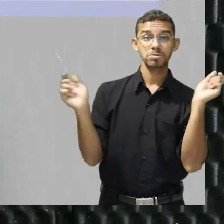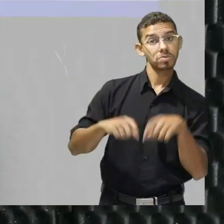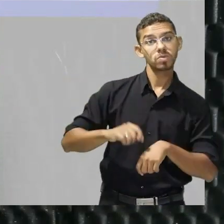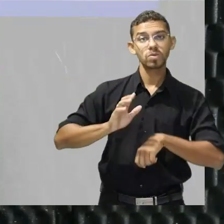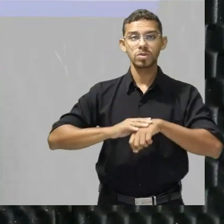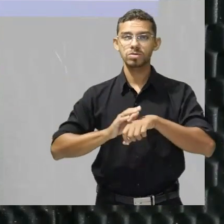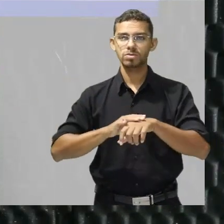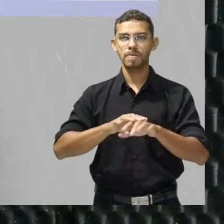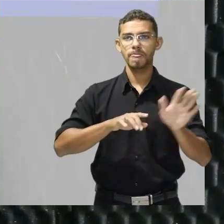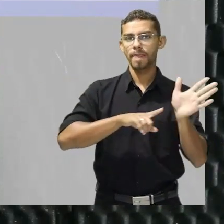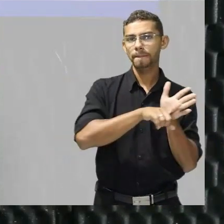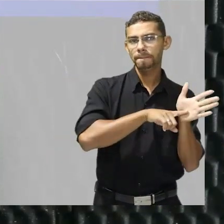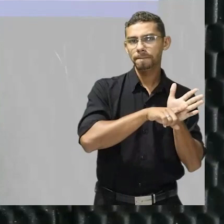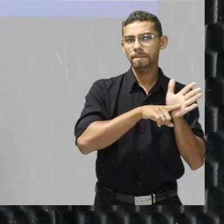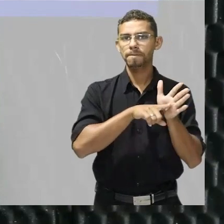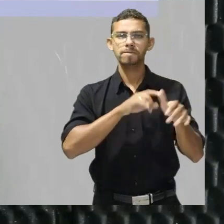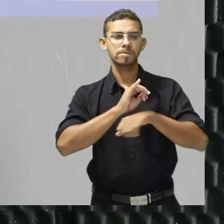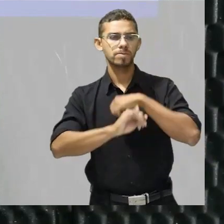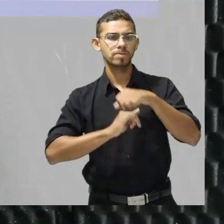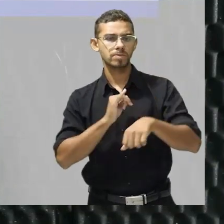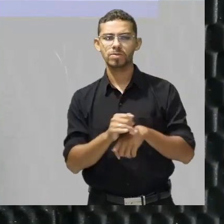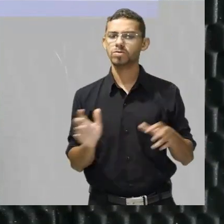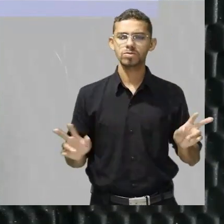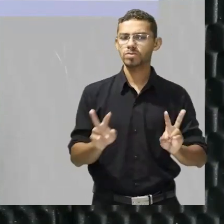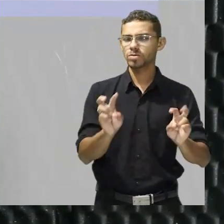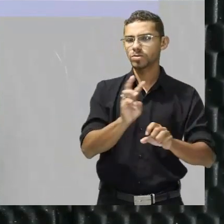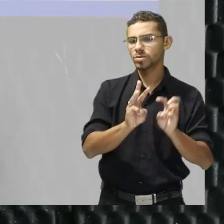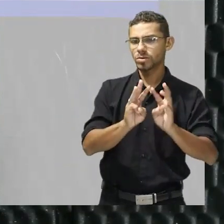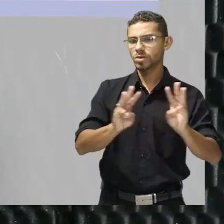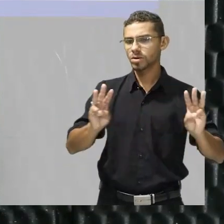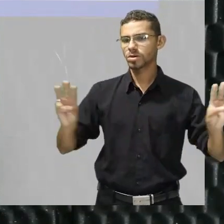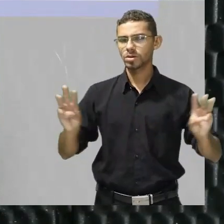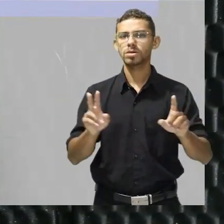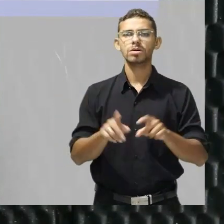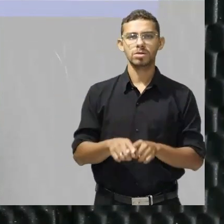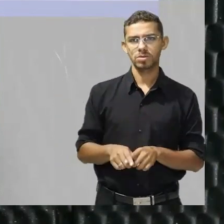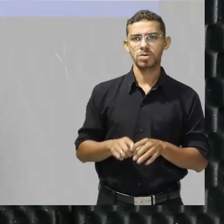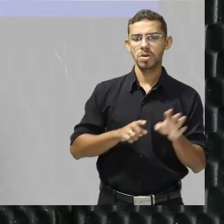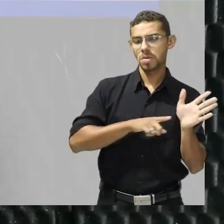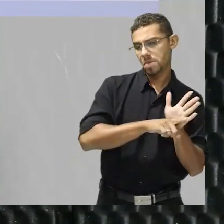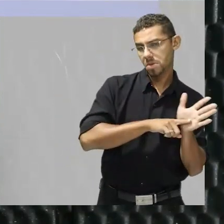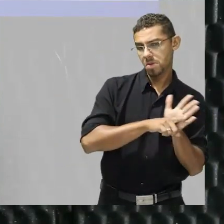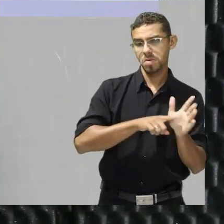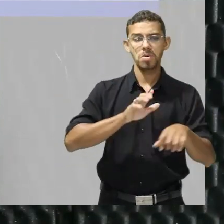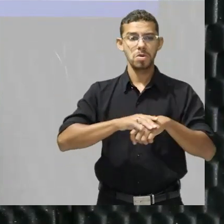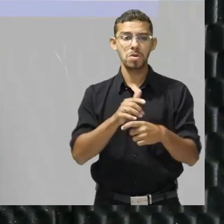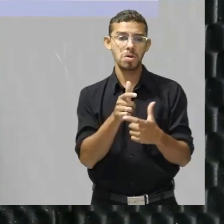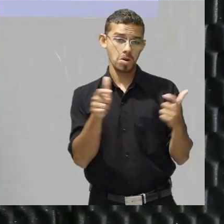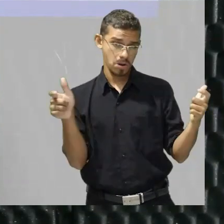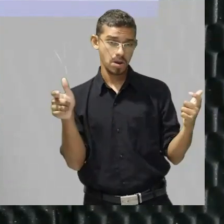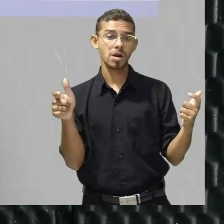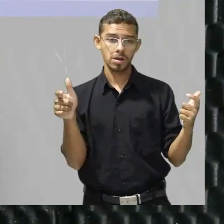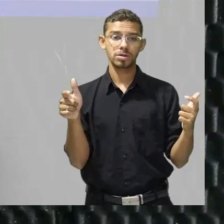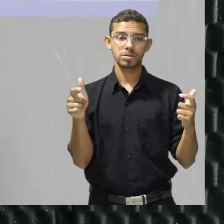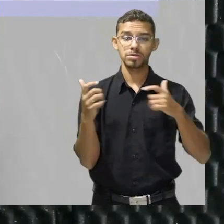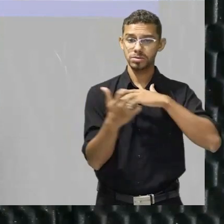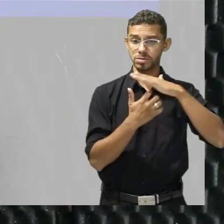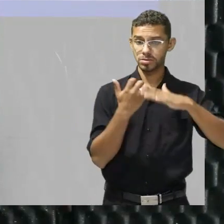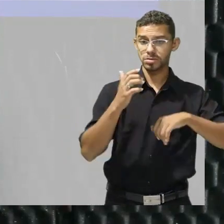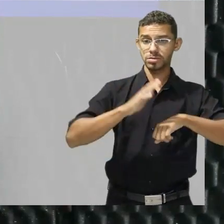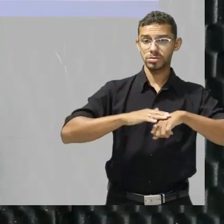coleta de dados virtuais como sites visitados produtos pesquisados por grandes empresas